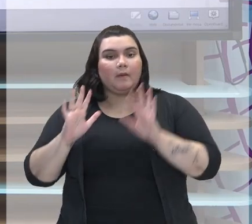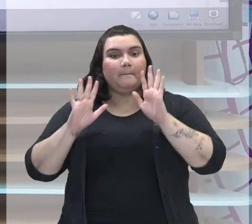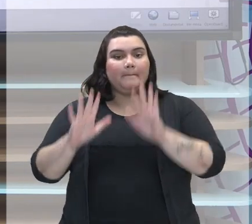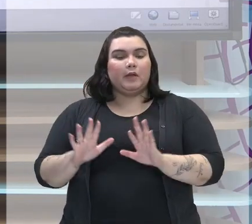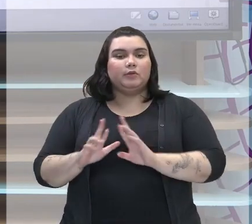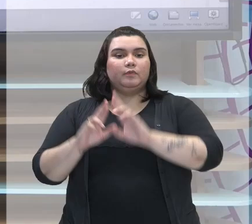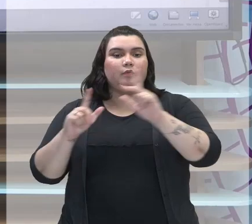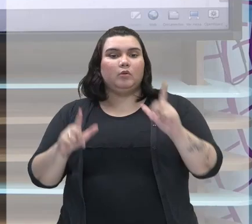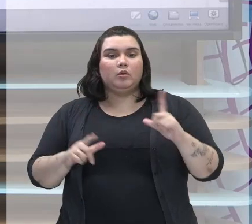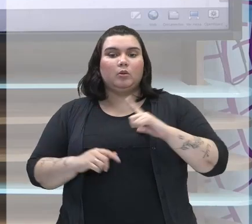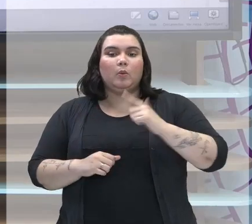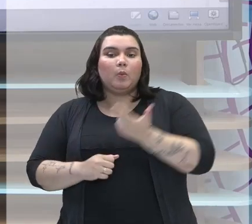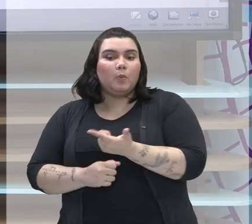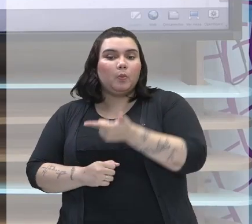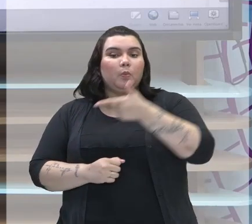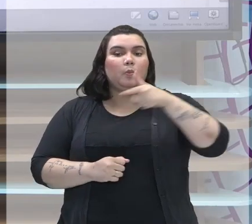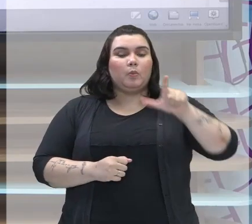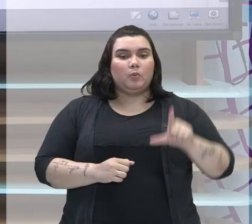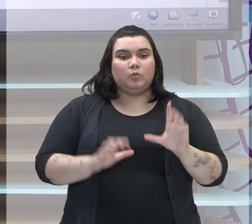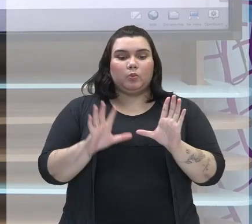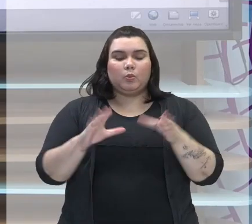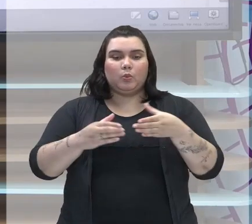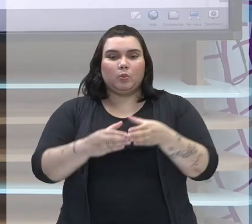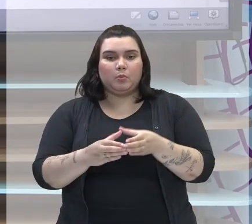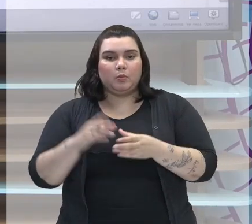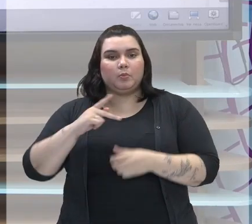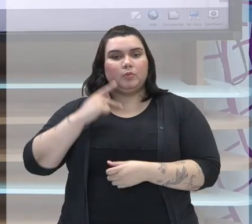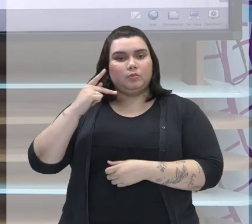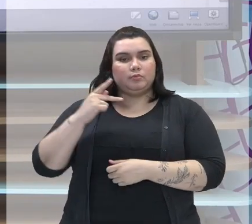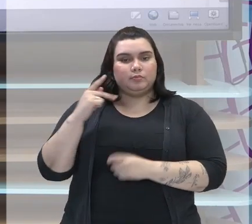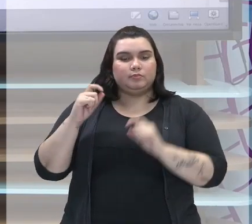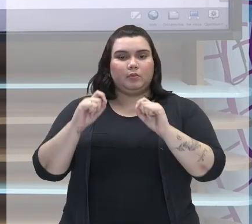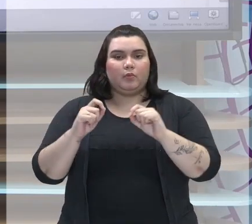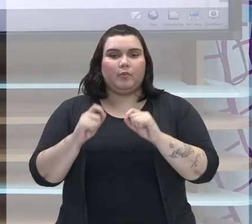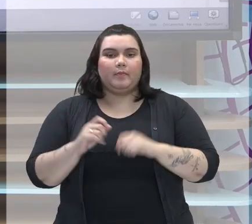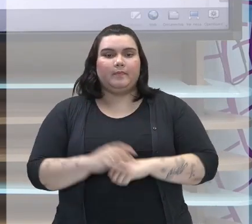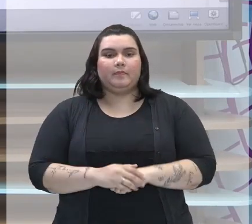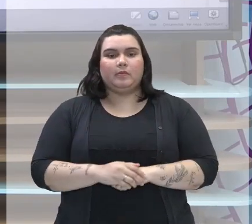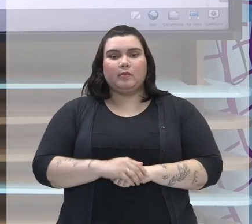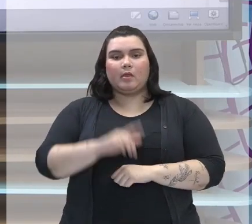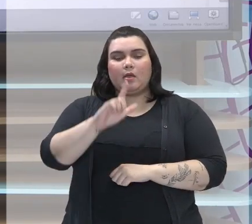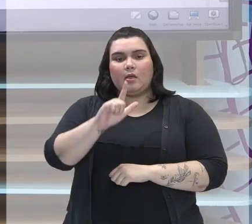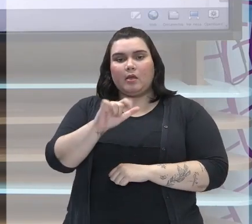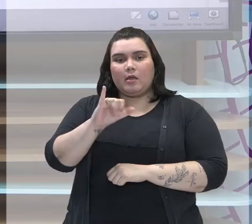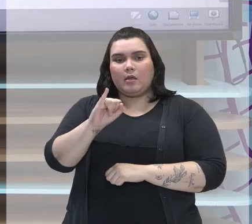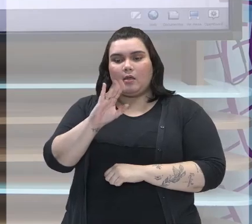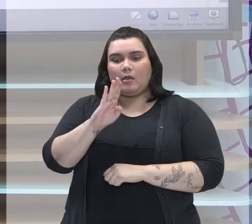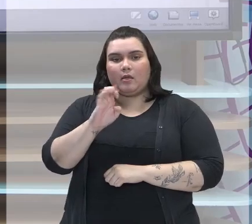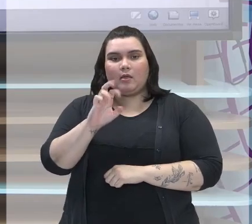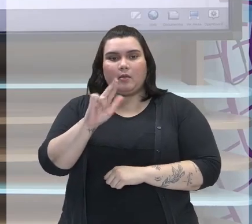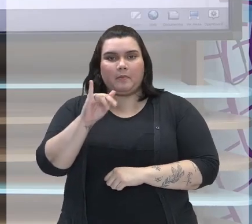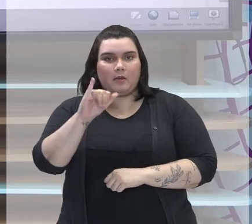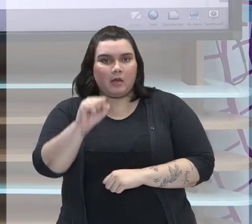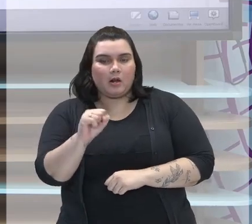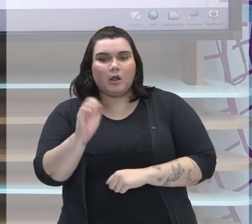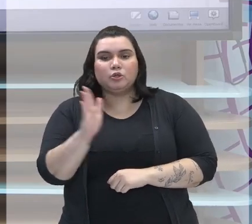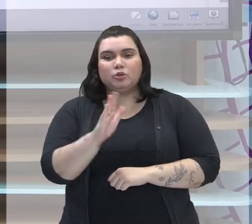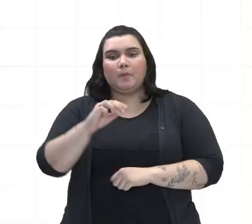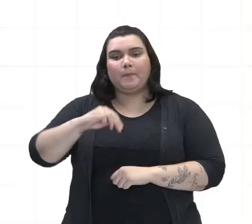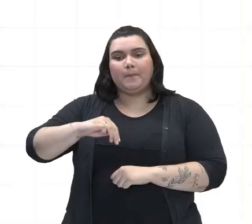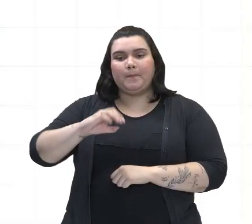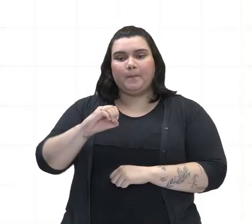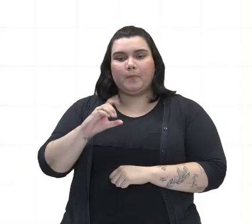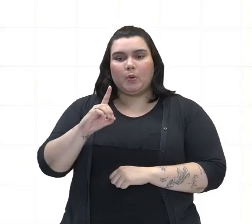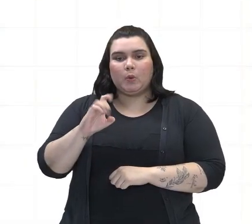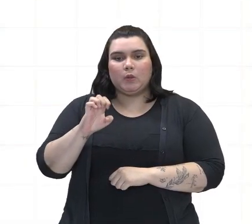diferentemente do grupo político chamado liberais moderados, os liberais moderados, como podemos